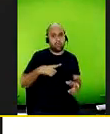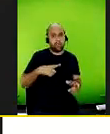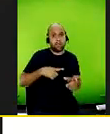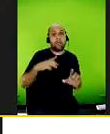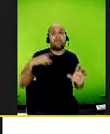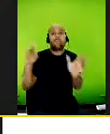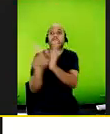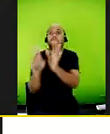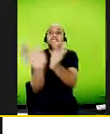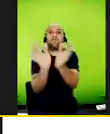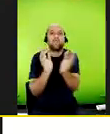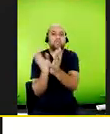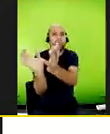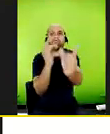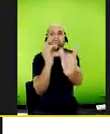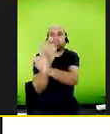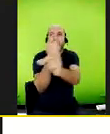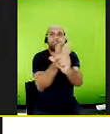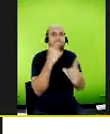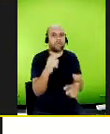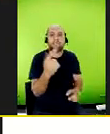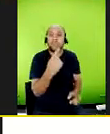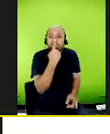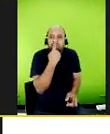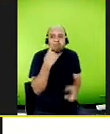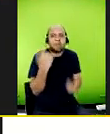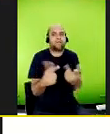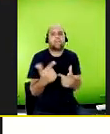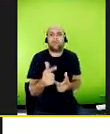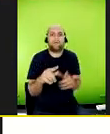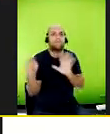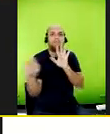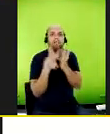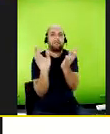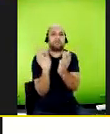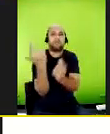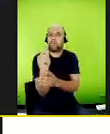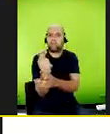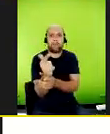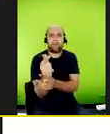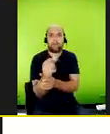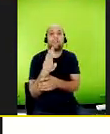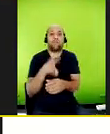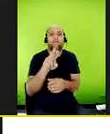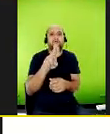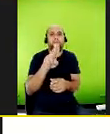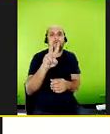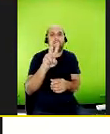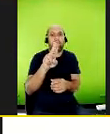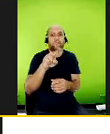nenhum grupo afetivo você não tem a parte afetiva você não se sente pertence a balada você tá em vulnerabilidade psíquica